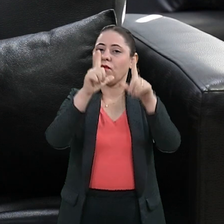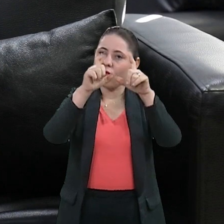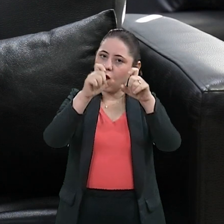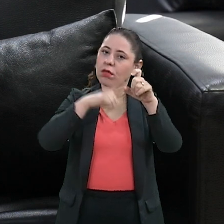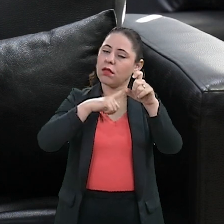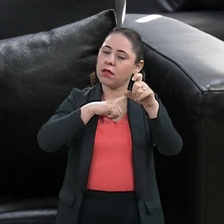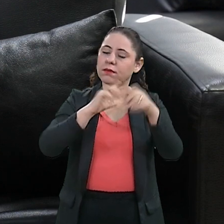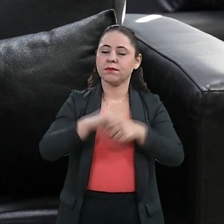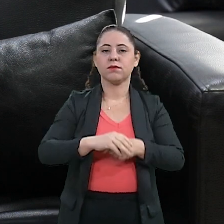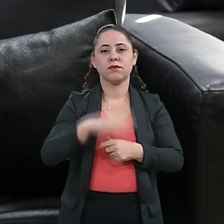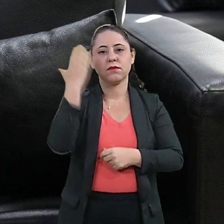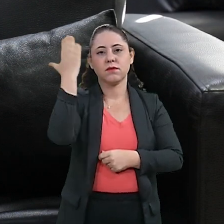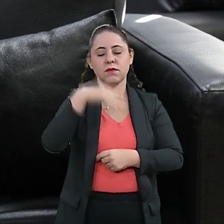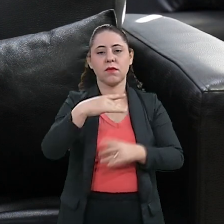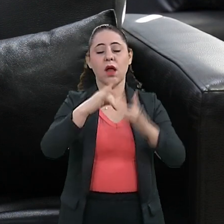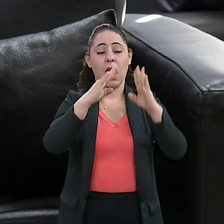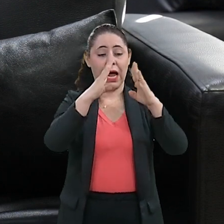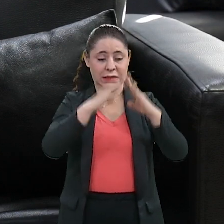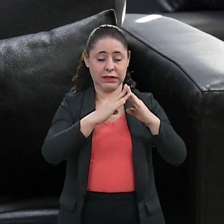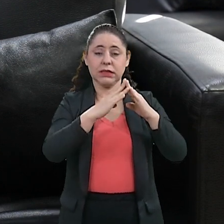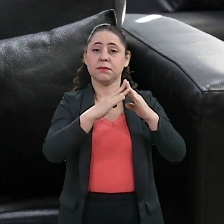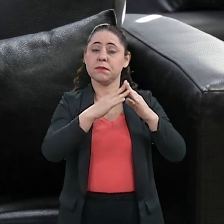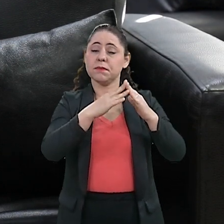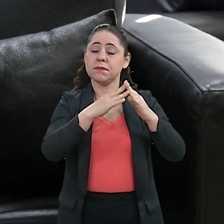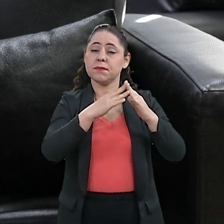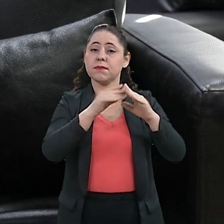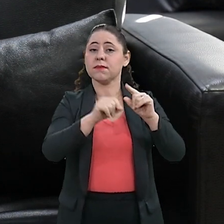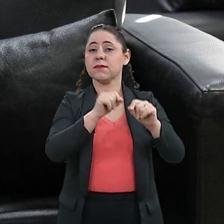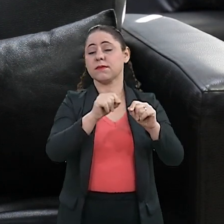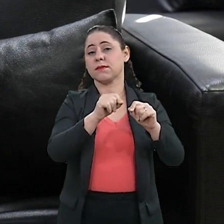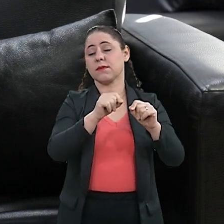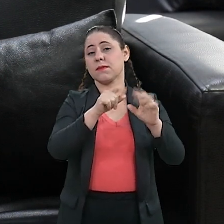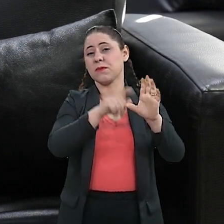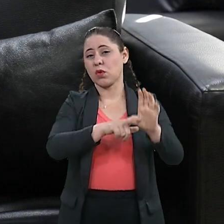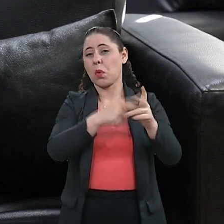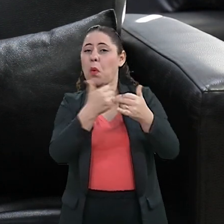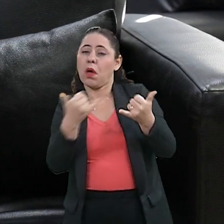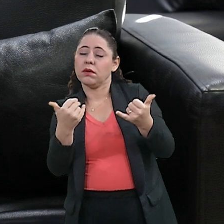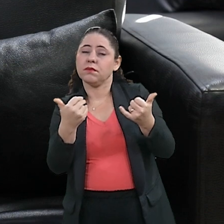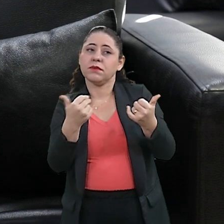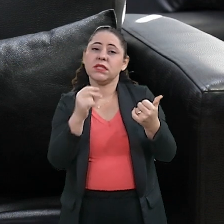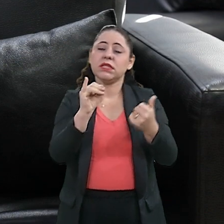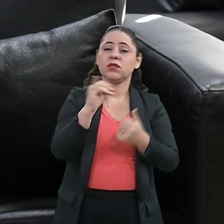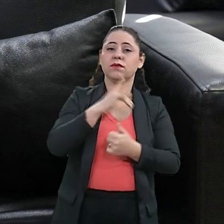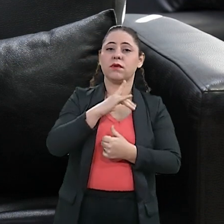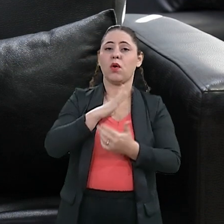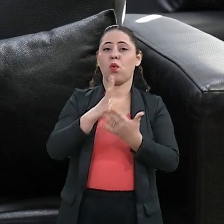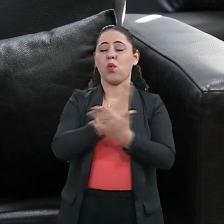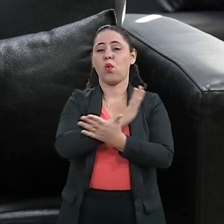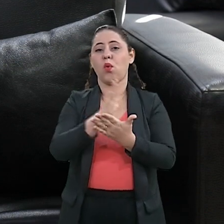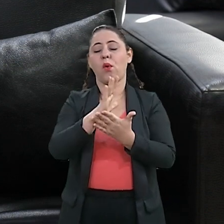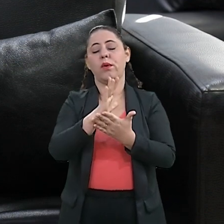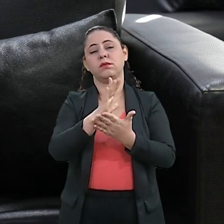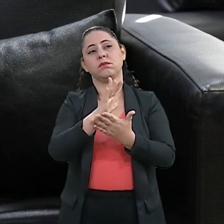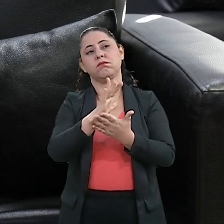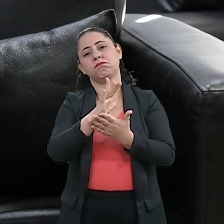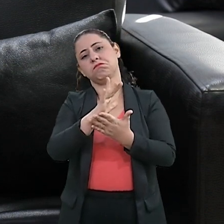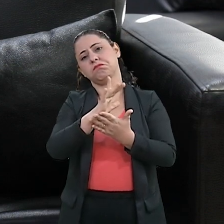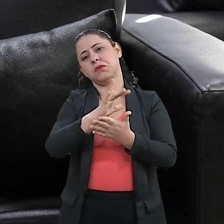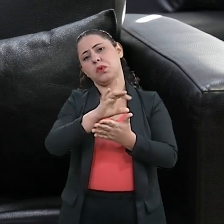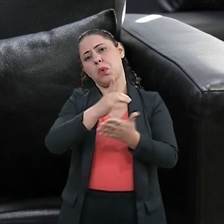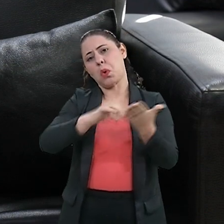foto, um comprovante de residência, e aí, opcionalmente, se tiver algum